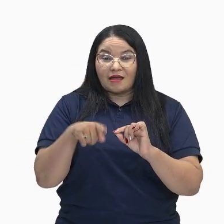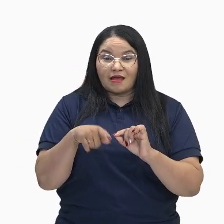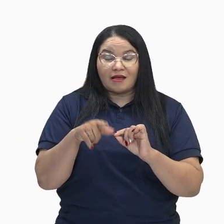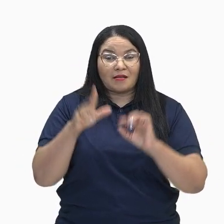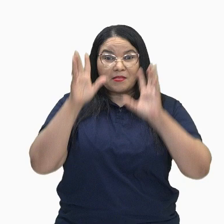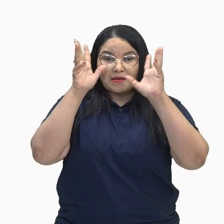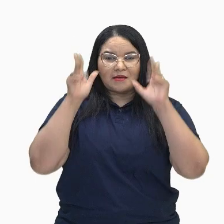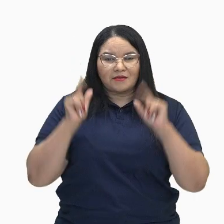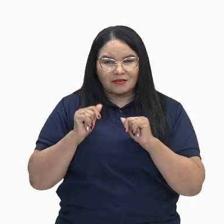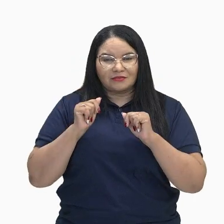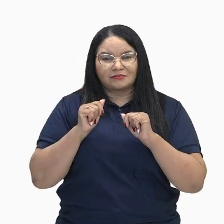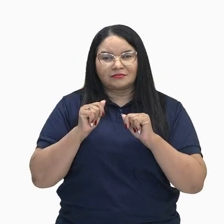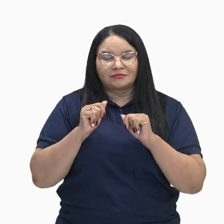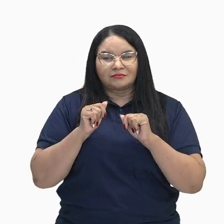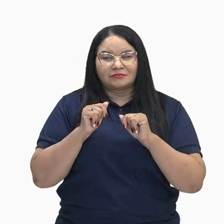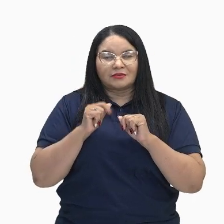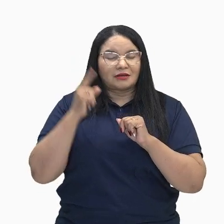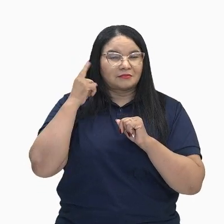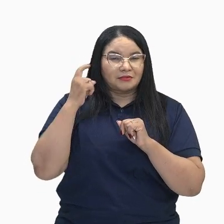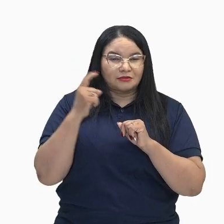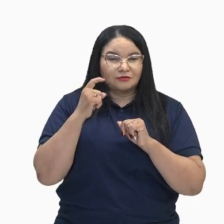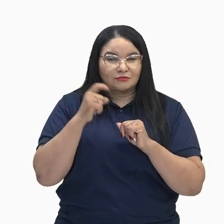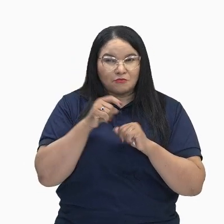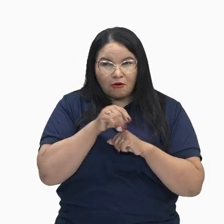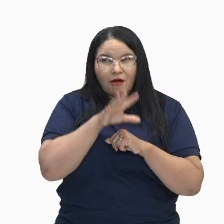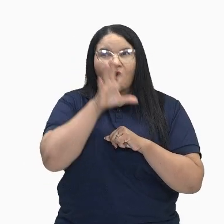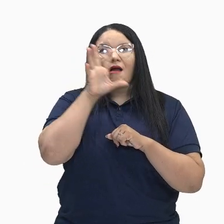leão, mais especificamente, né?